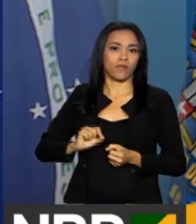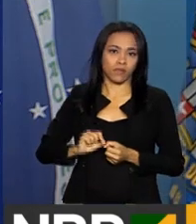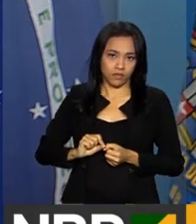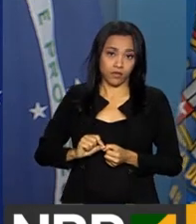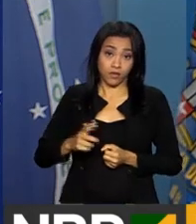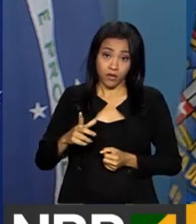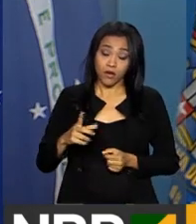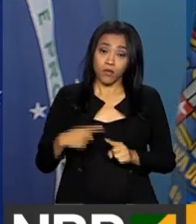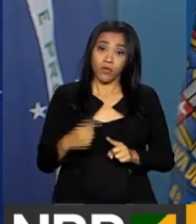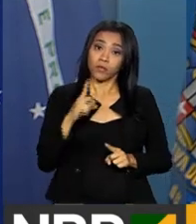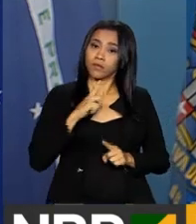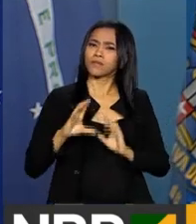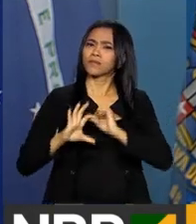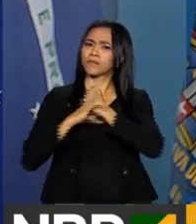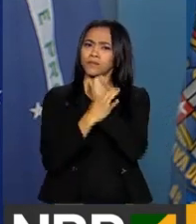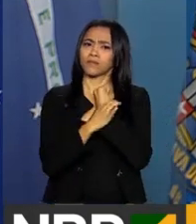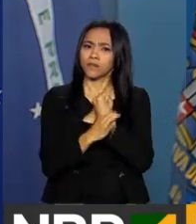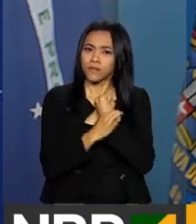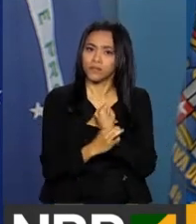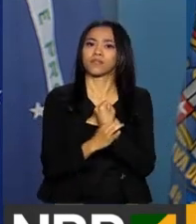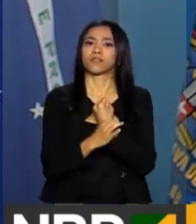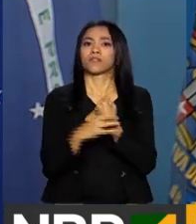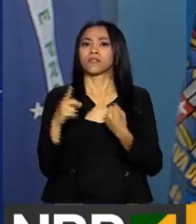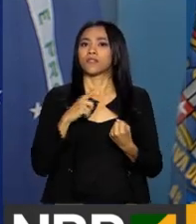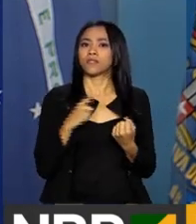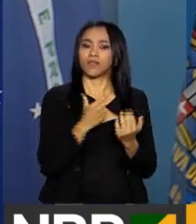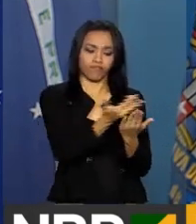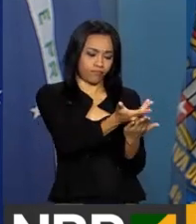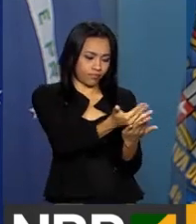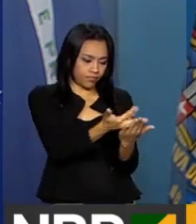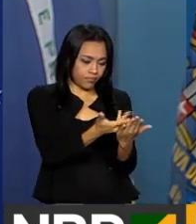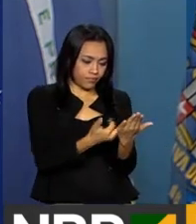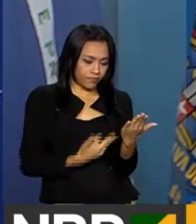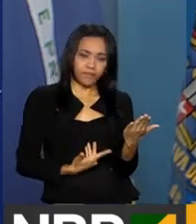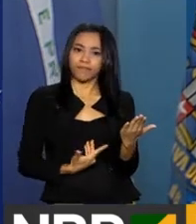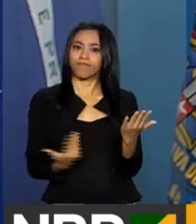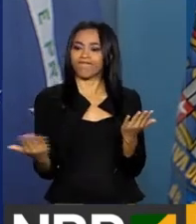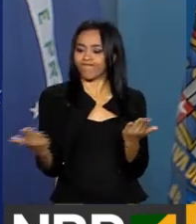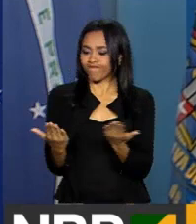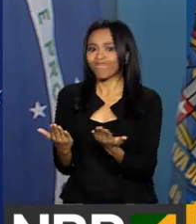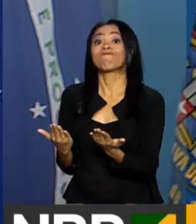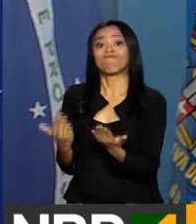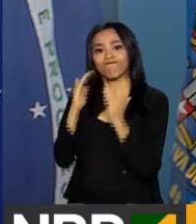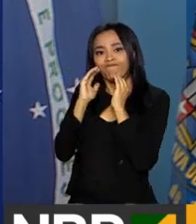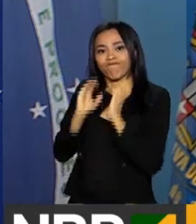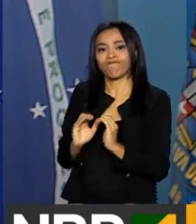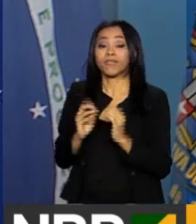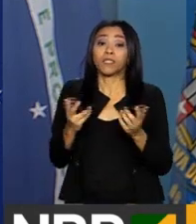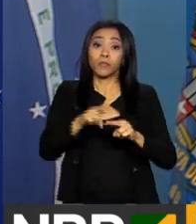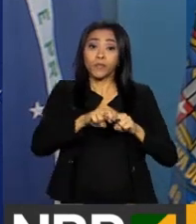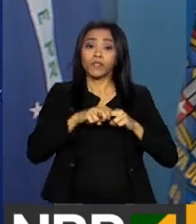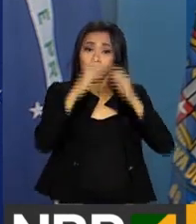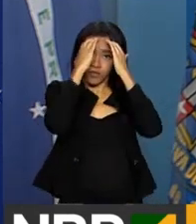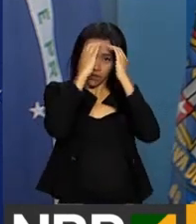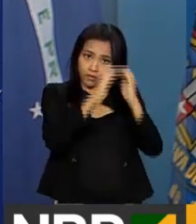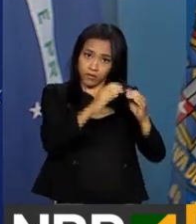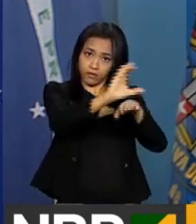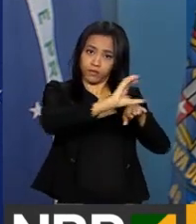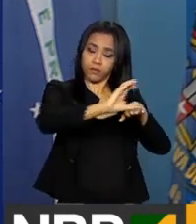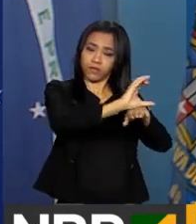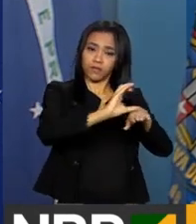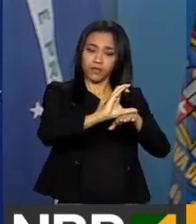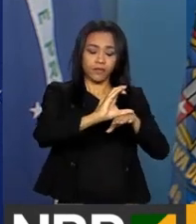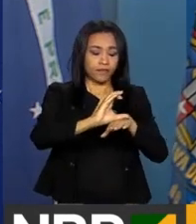uma segurança que decorre da ordem jurídica portanto cumprir a constituição é